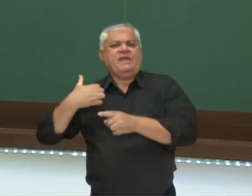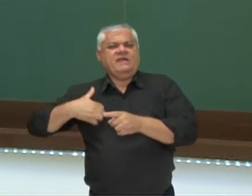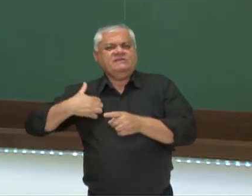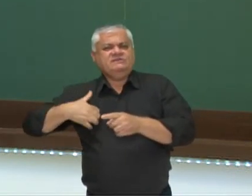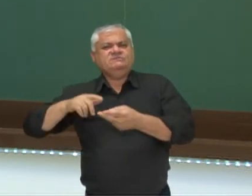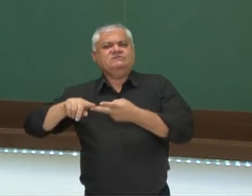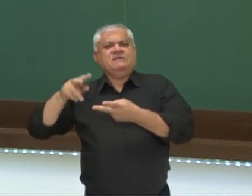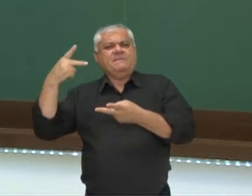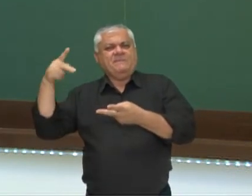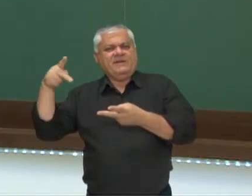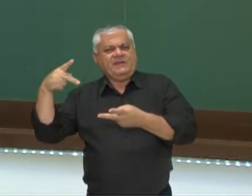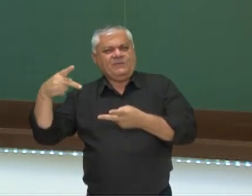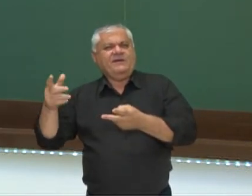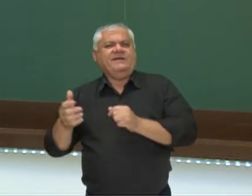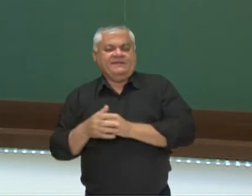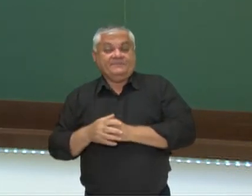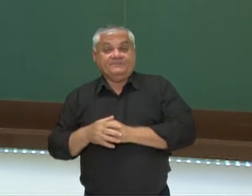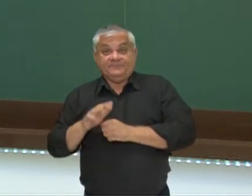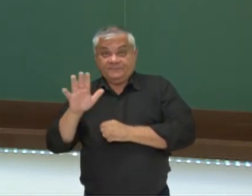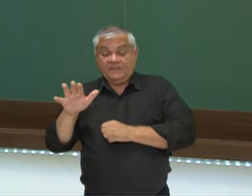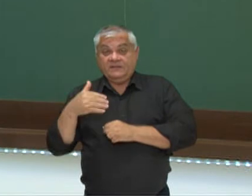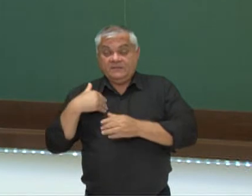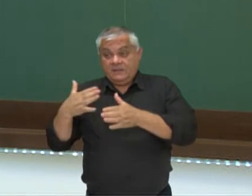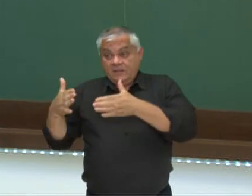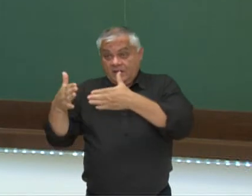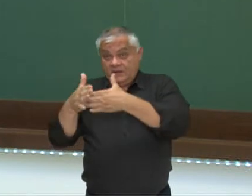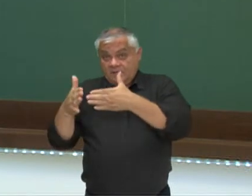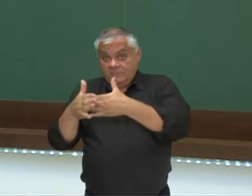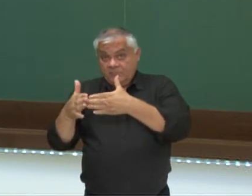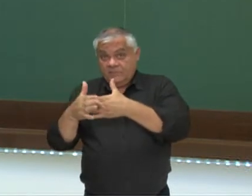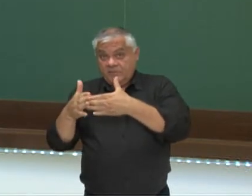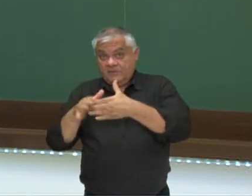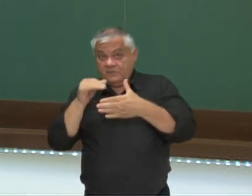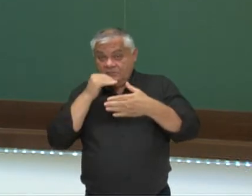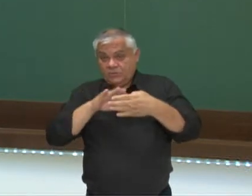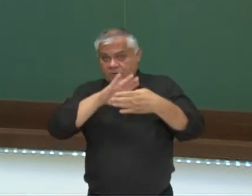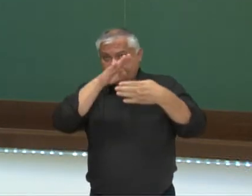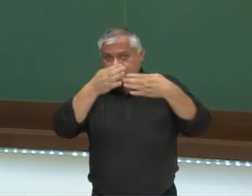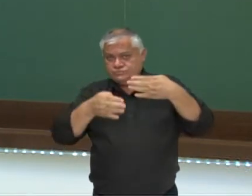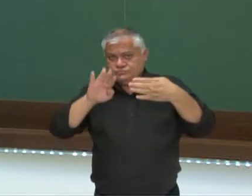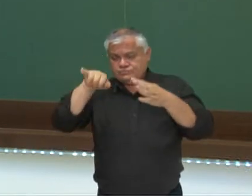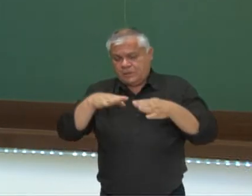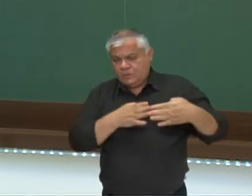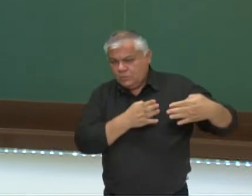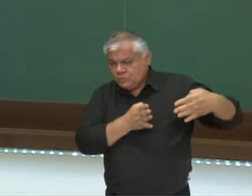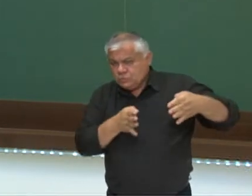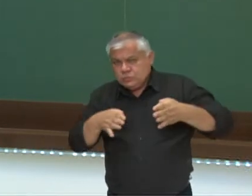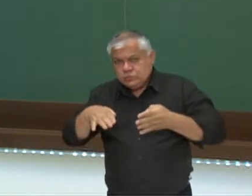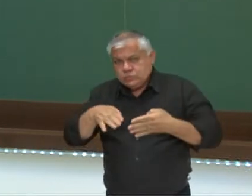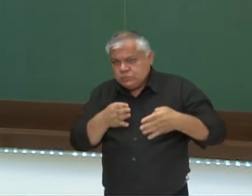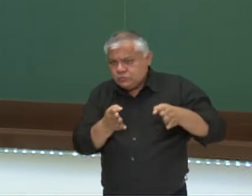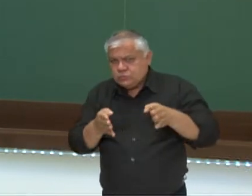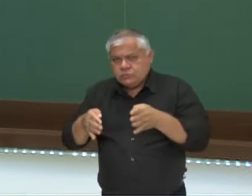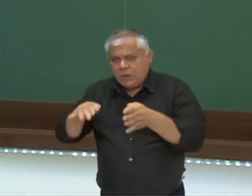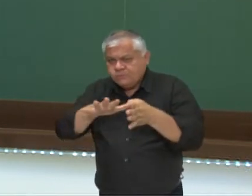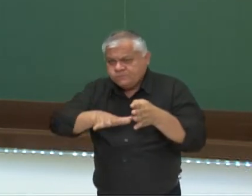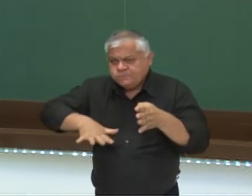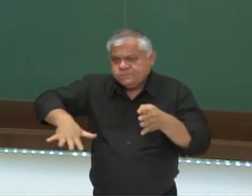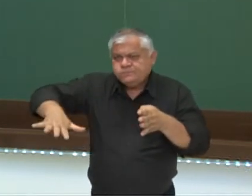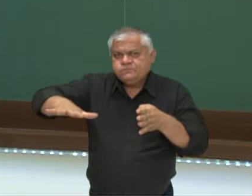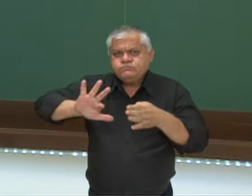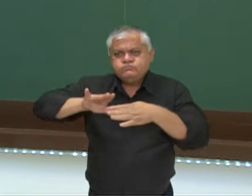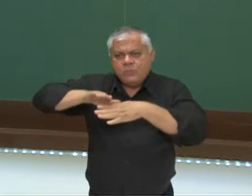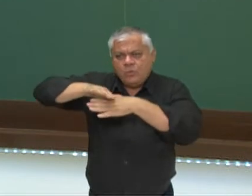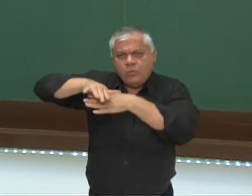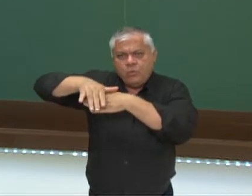e Paraguai. Então, se fizermos a delimitação do relevo e analisarmos a disposição da bacia hidrográfica